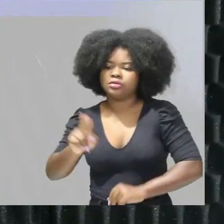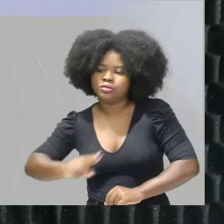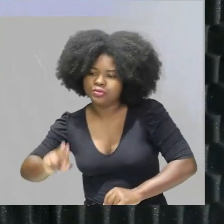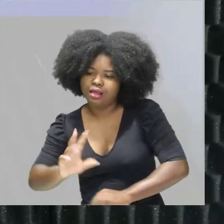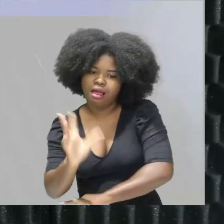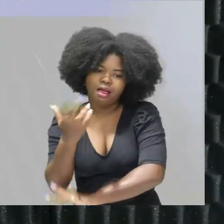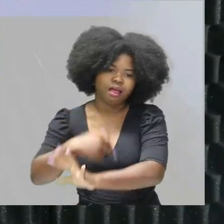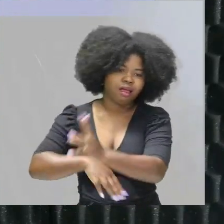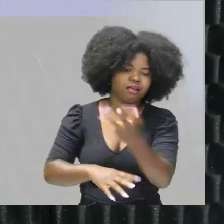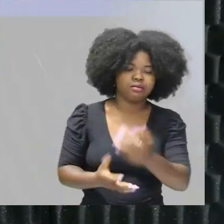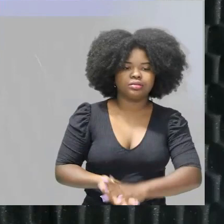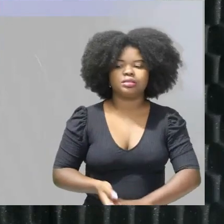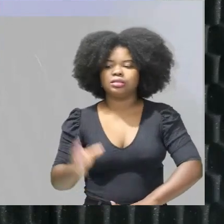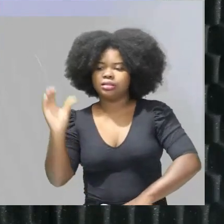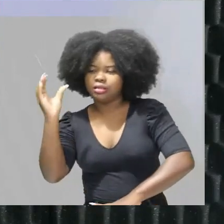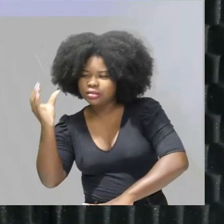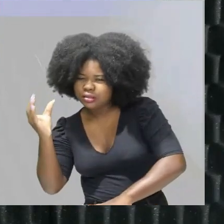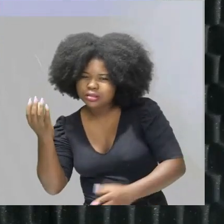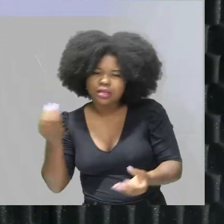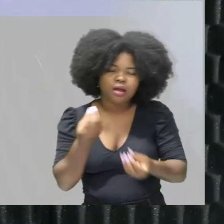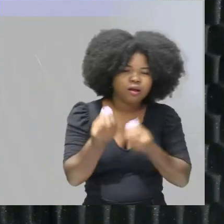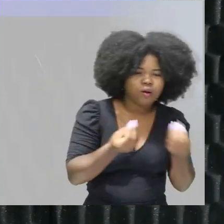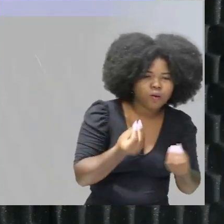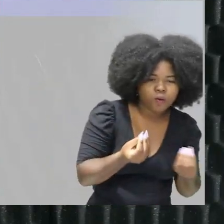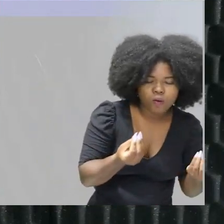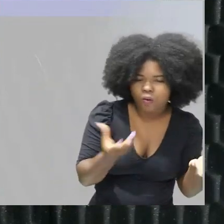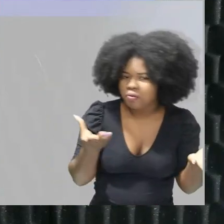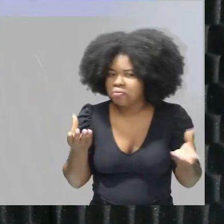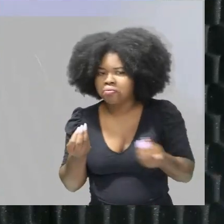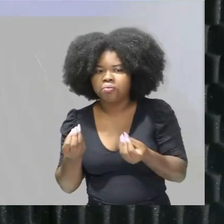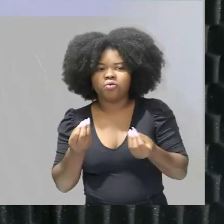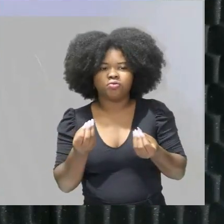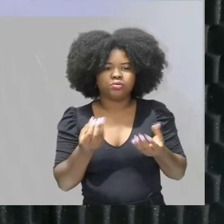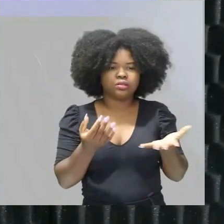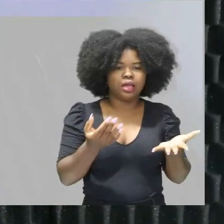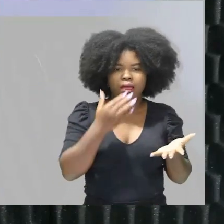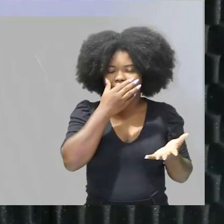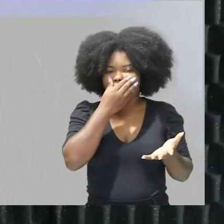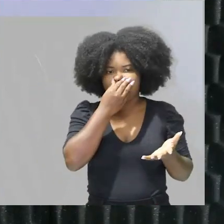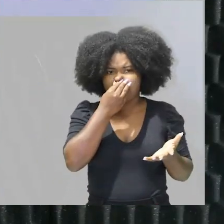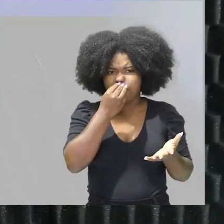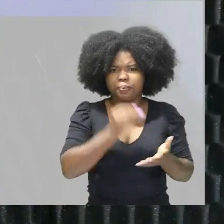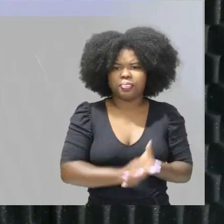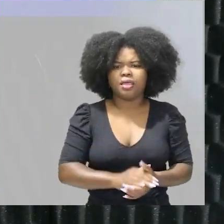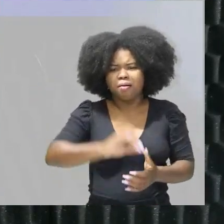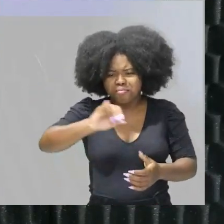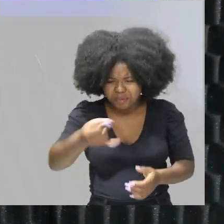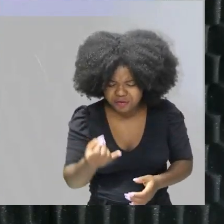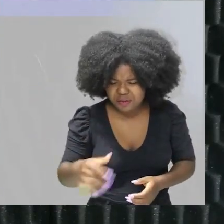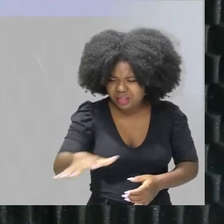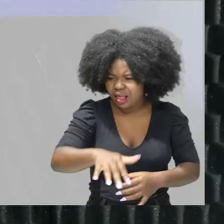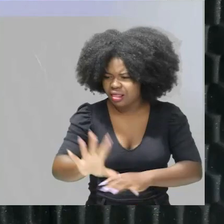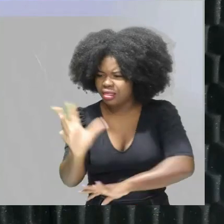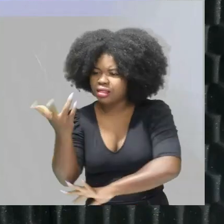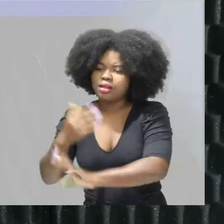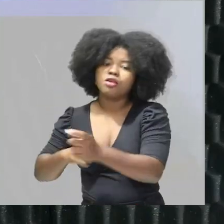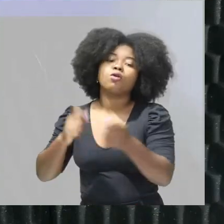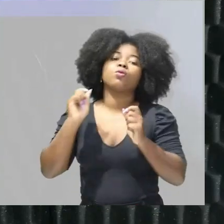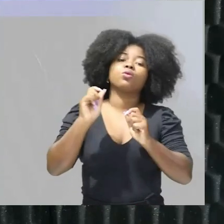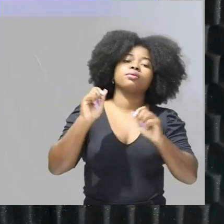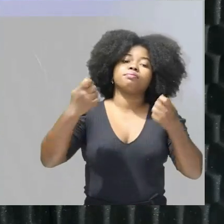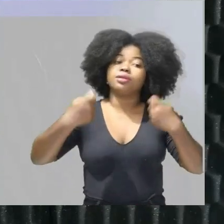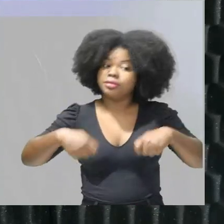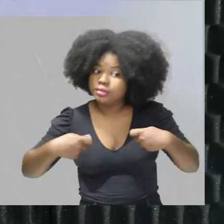através da ciência fórmulas para que retire da natureza aquilo que você precisa que você necessita